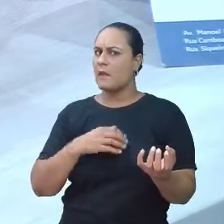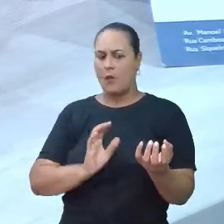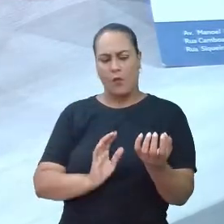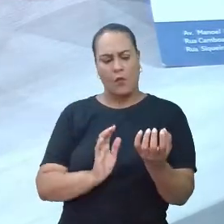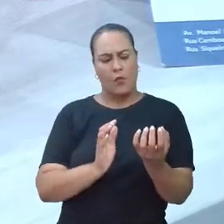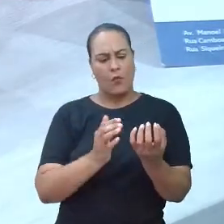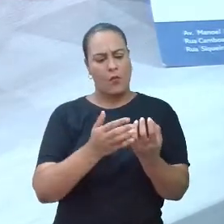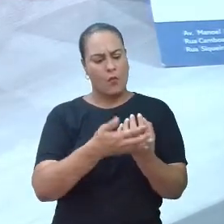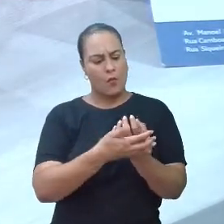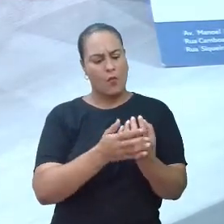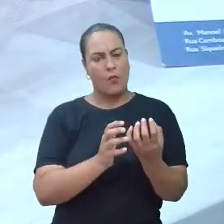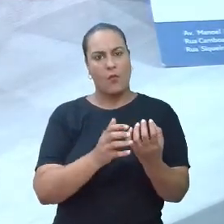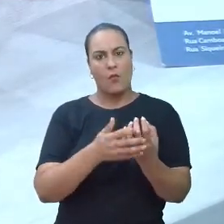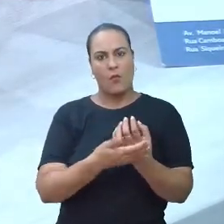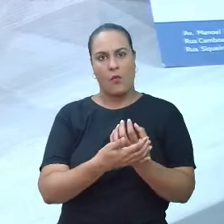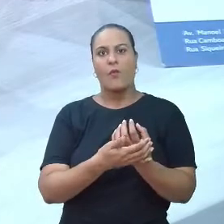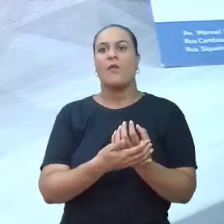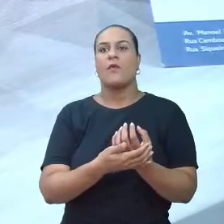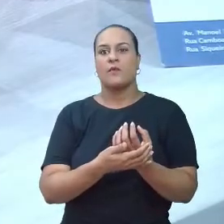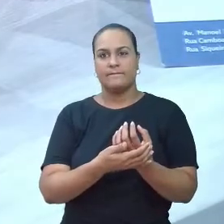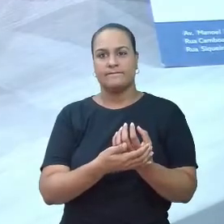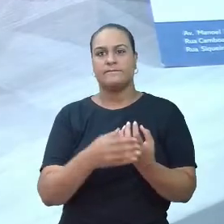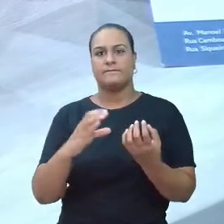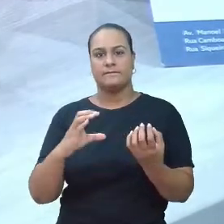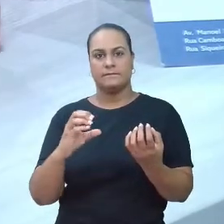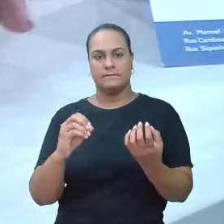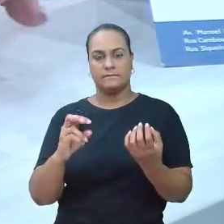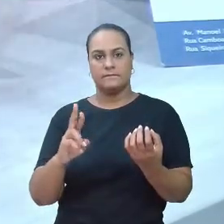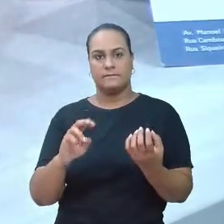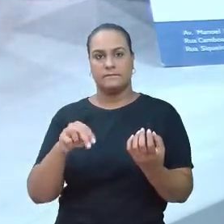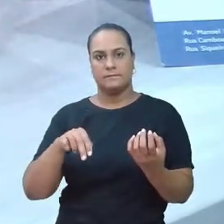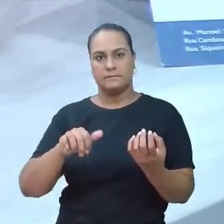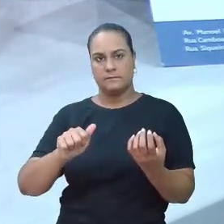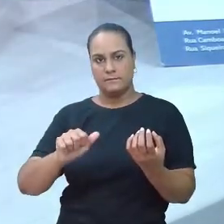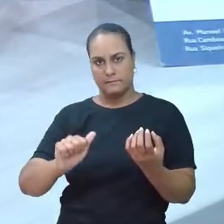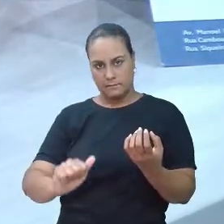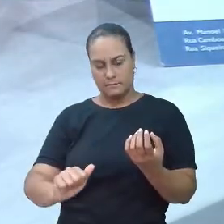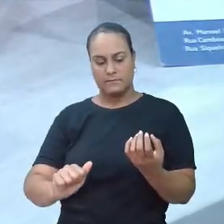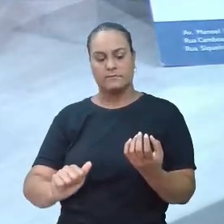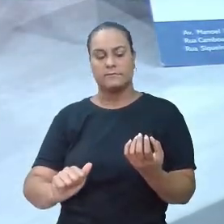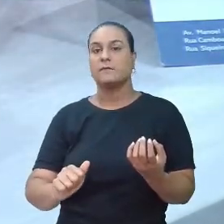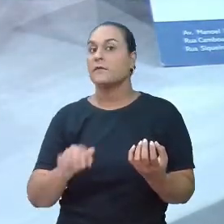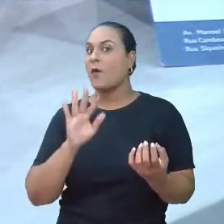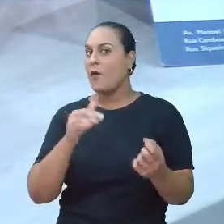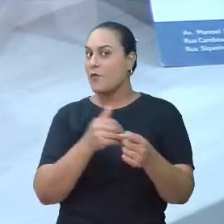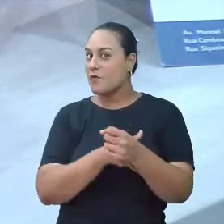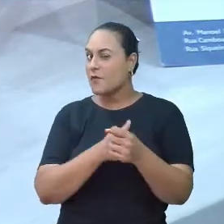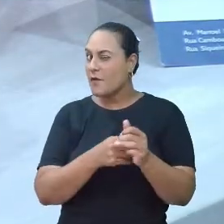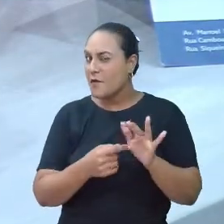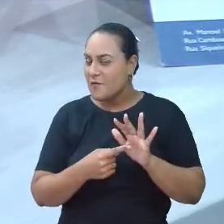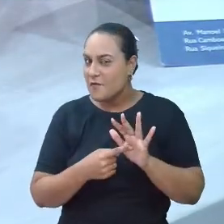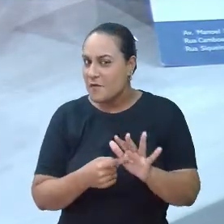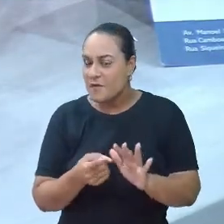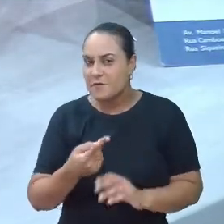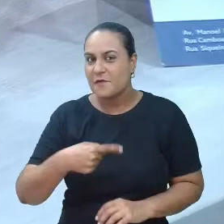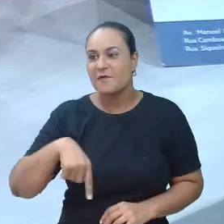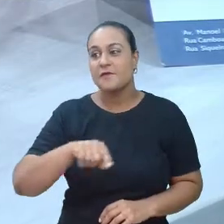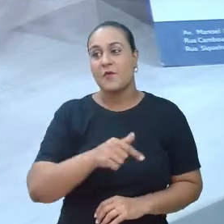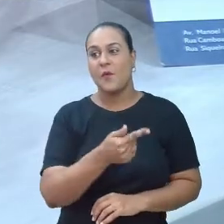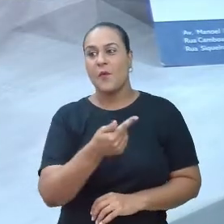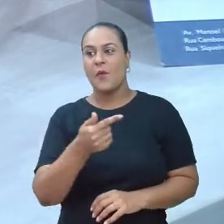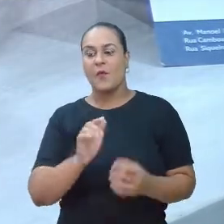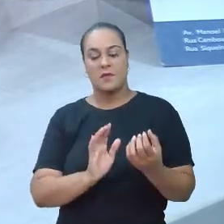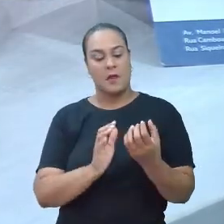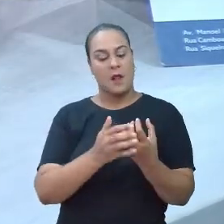tem essa lente aqui, que é a córnea. E aqui também eu tenho um segredinho que eu vou mostrar, outra lente do